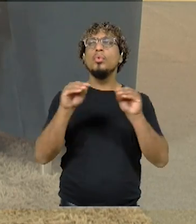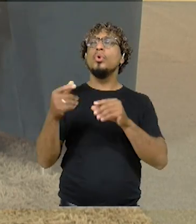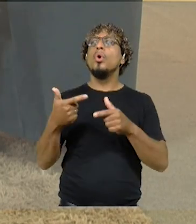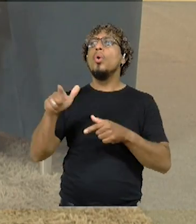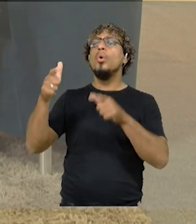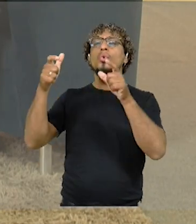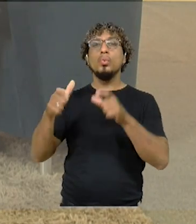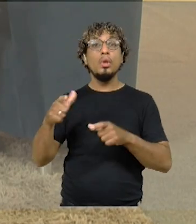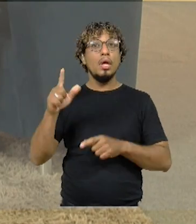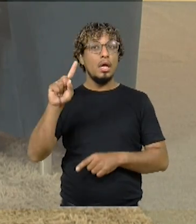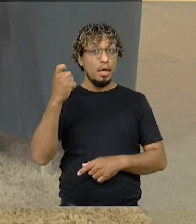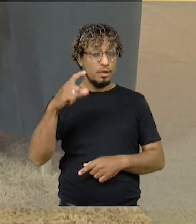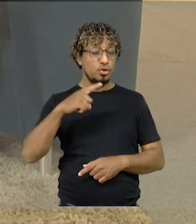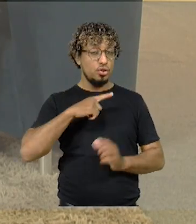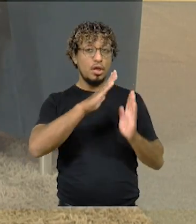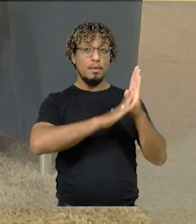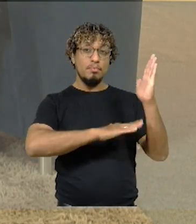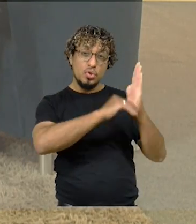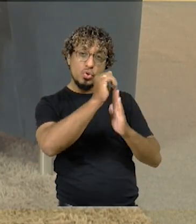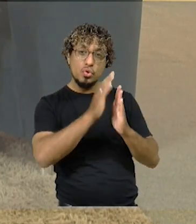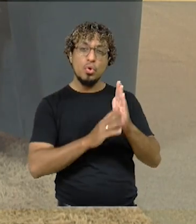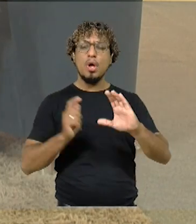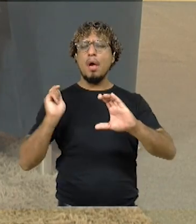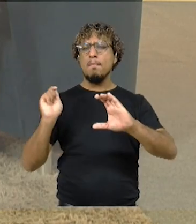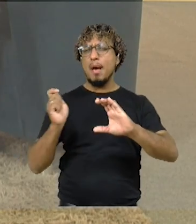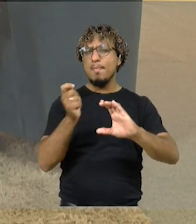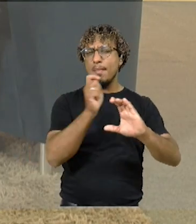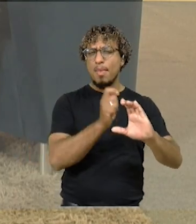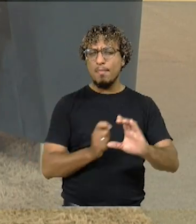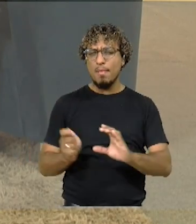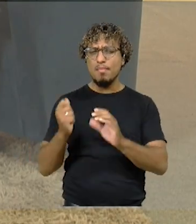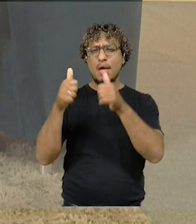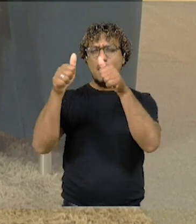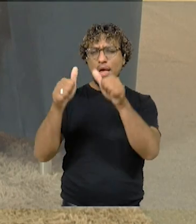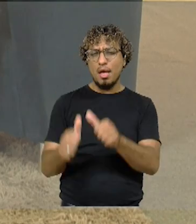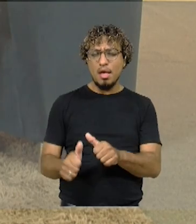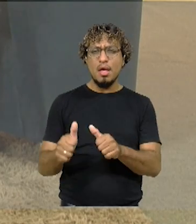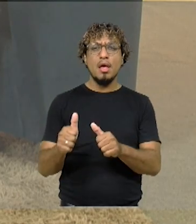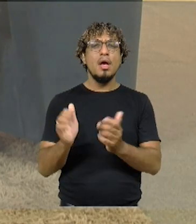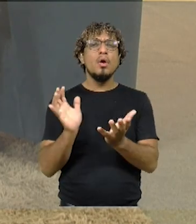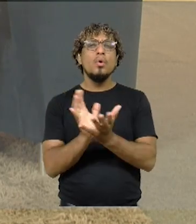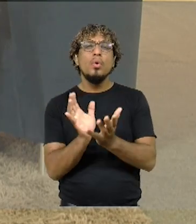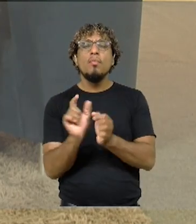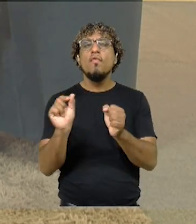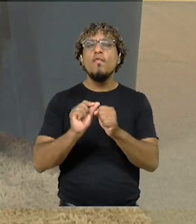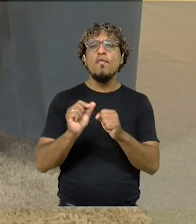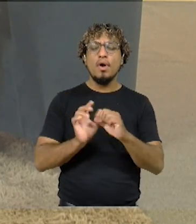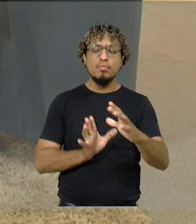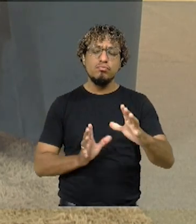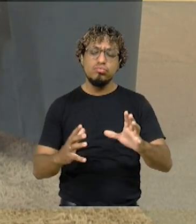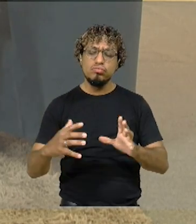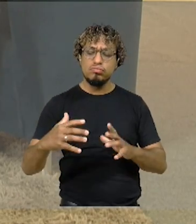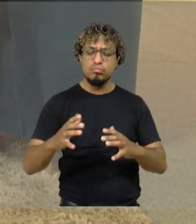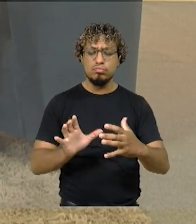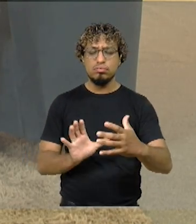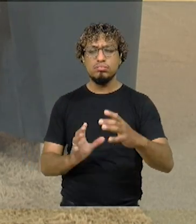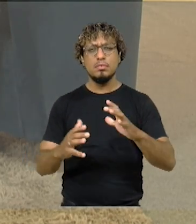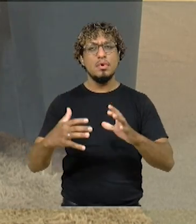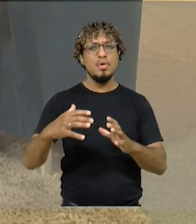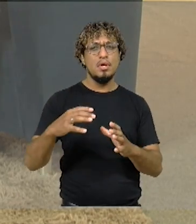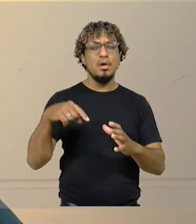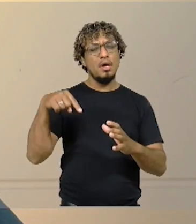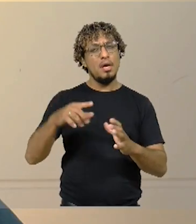todos esses elementos são importantes para a gente desenvolver o turismo da nossa cidade. Já pegando esse gancho aí, o próximo tema é cultura,